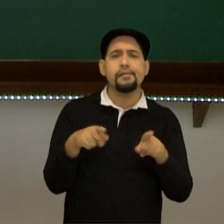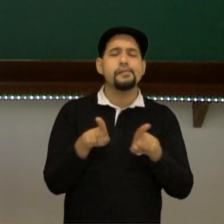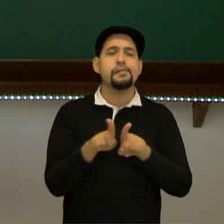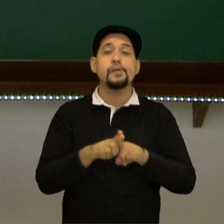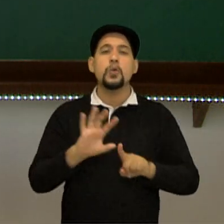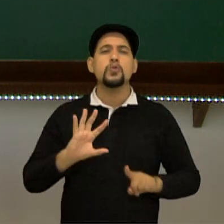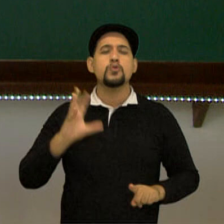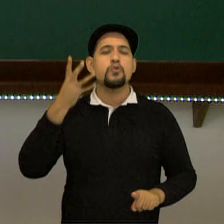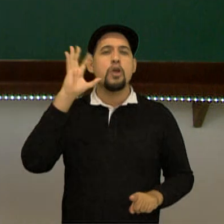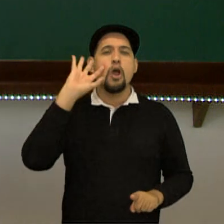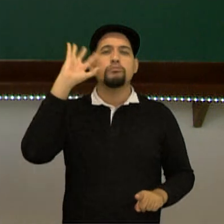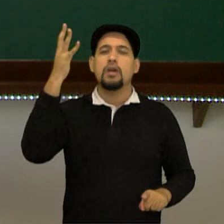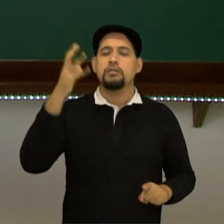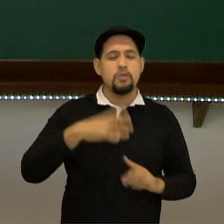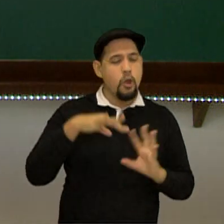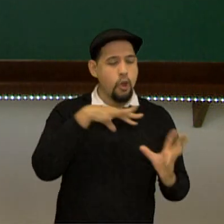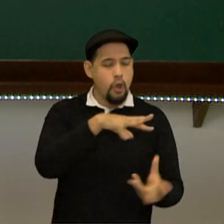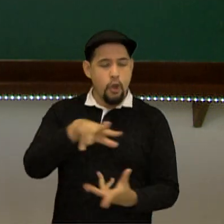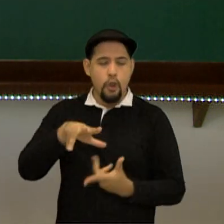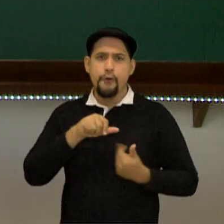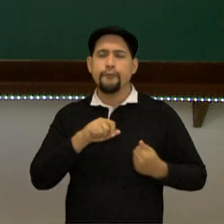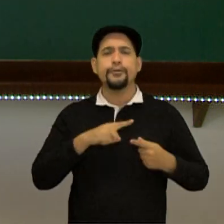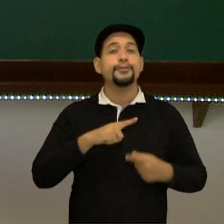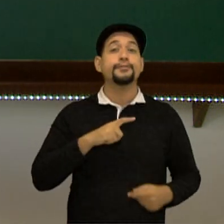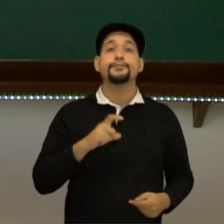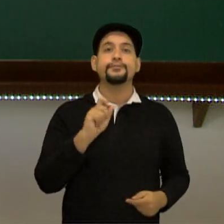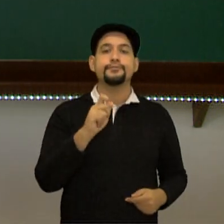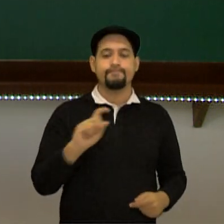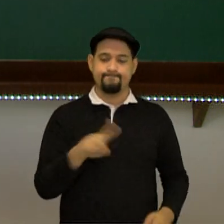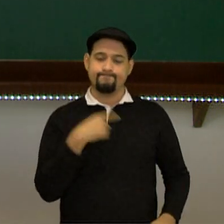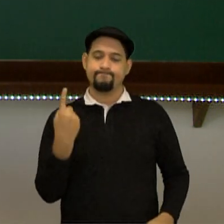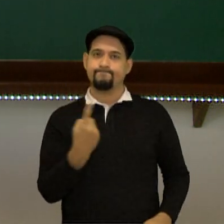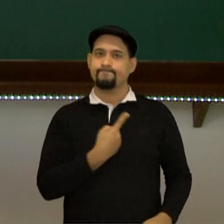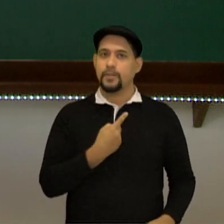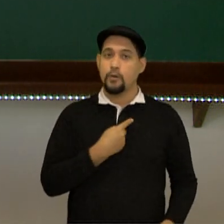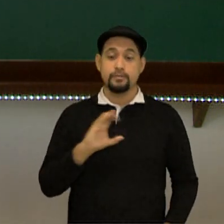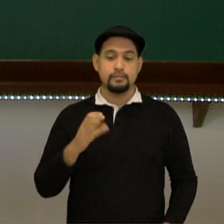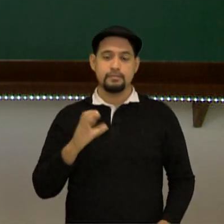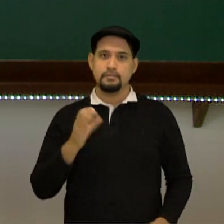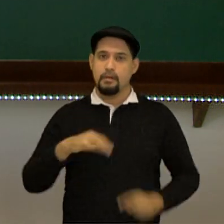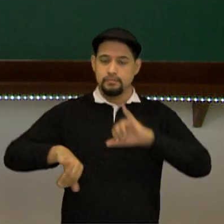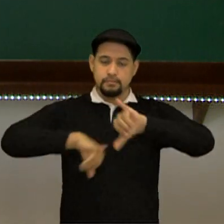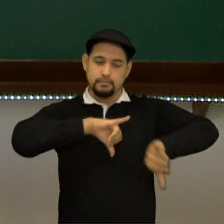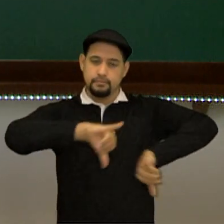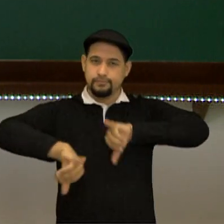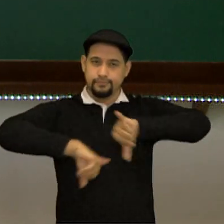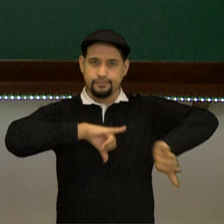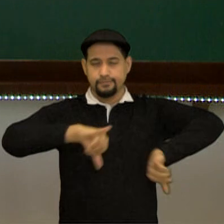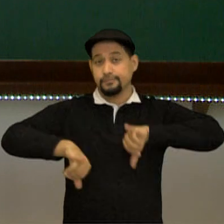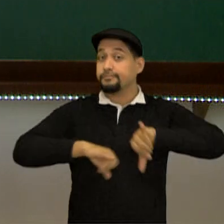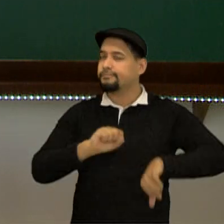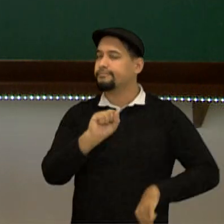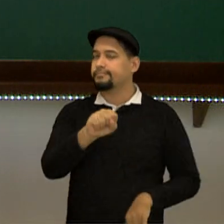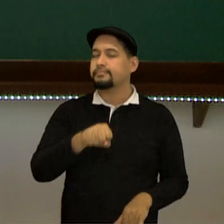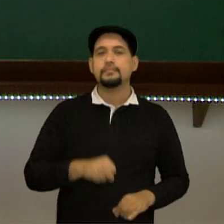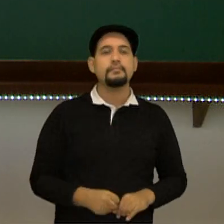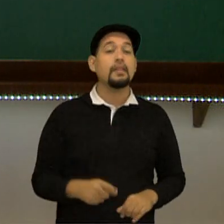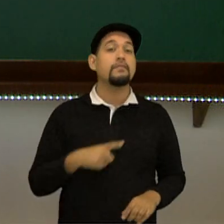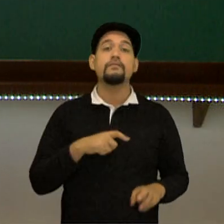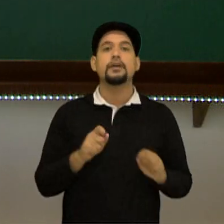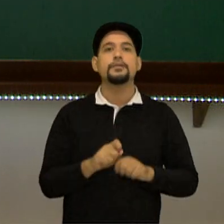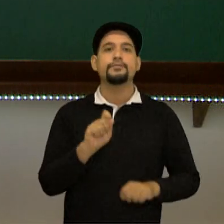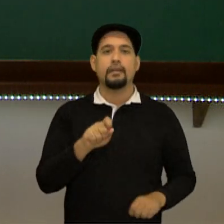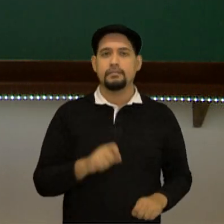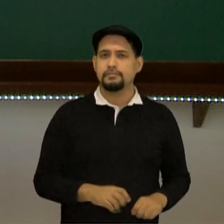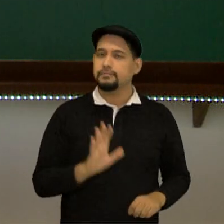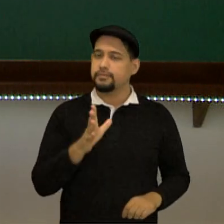aquilo que ocorre no mundo que envolve a nossa ciência química. E aí, claro, você vai estar